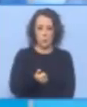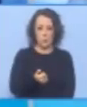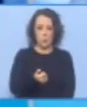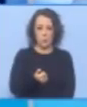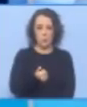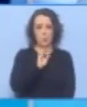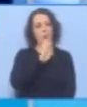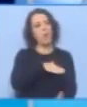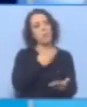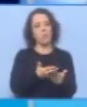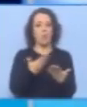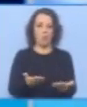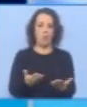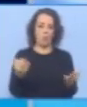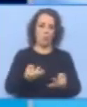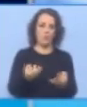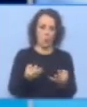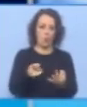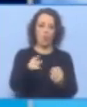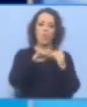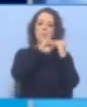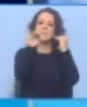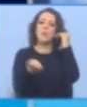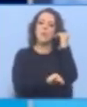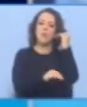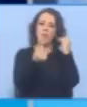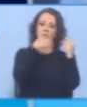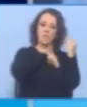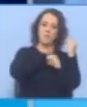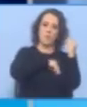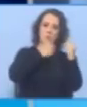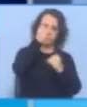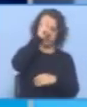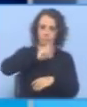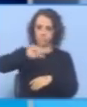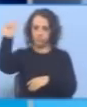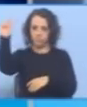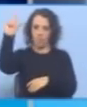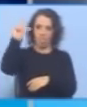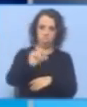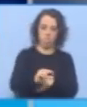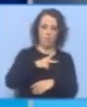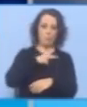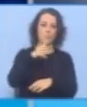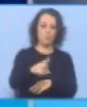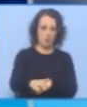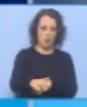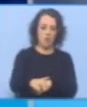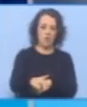tiveram até um aumento, portanto a desigualdade entre os vencimentos mais elevados e mais baixos em Portugal